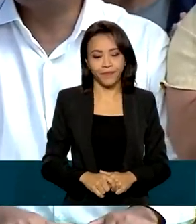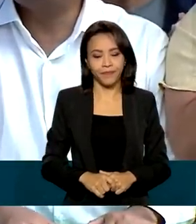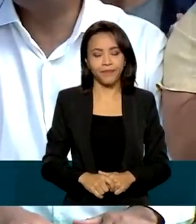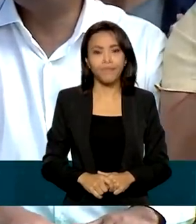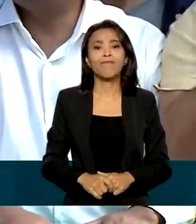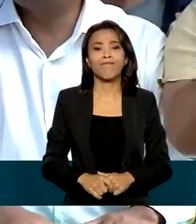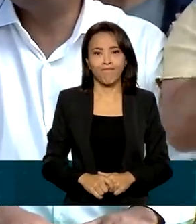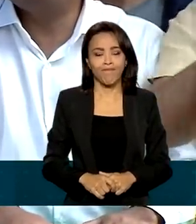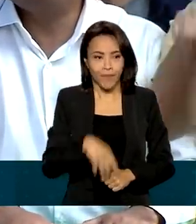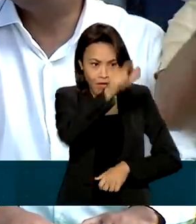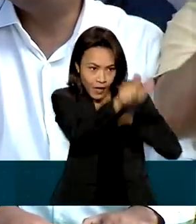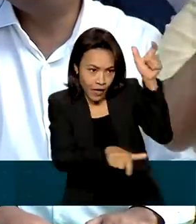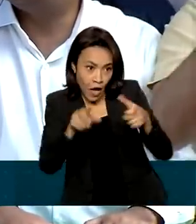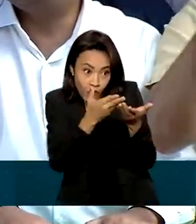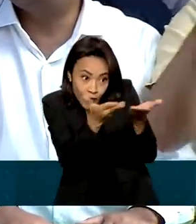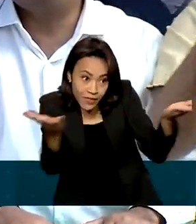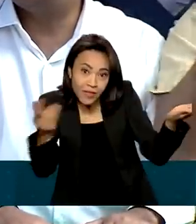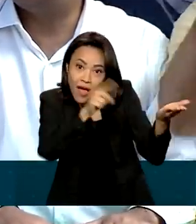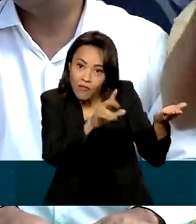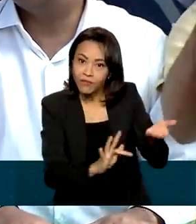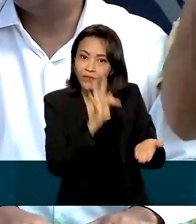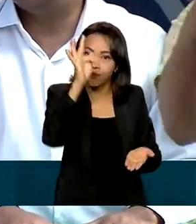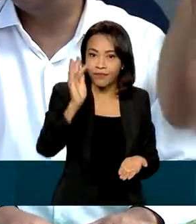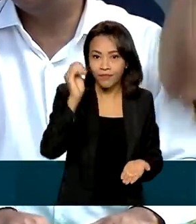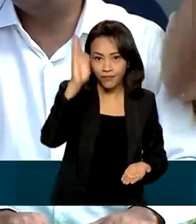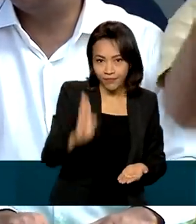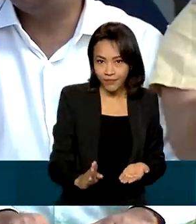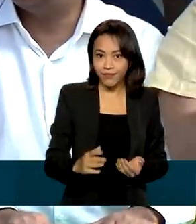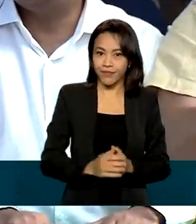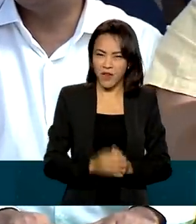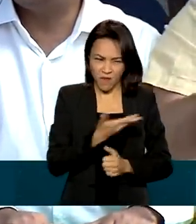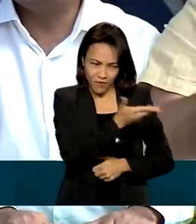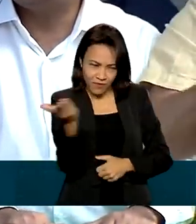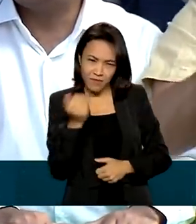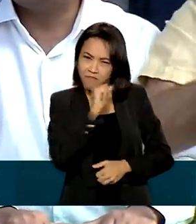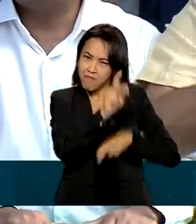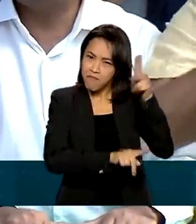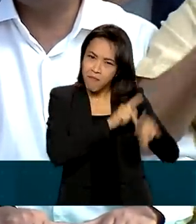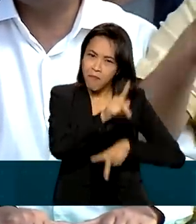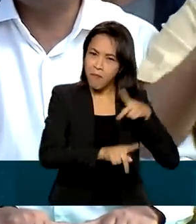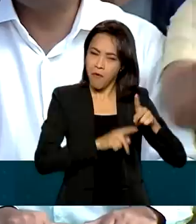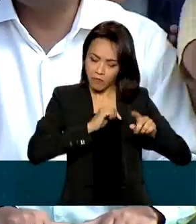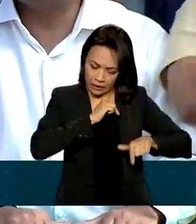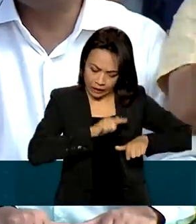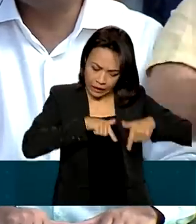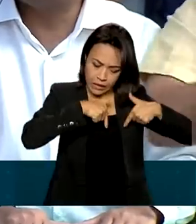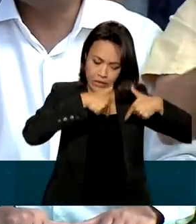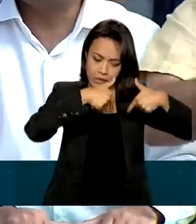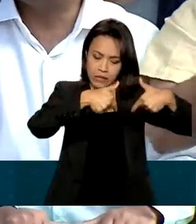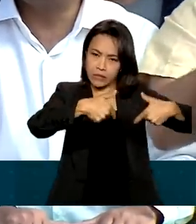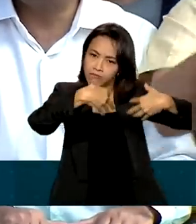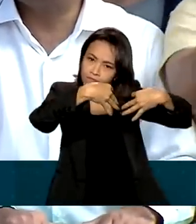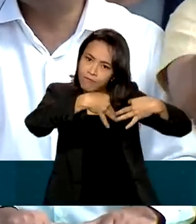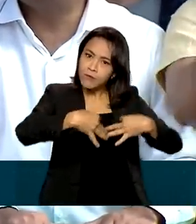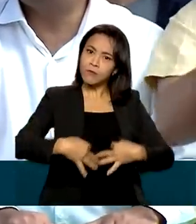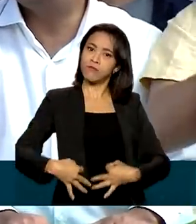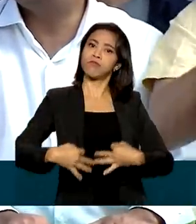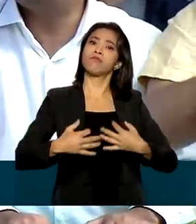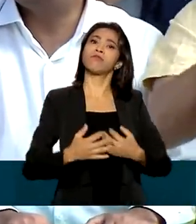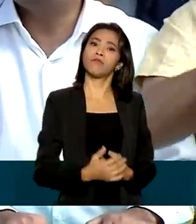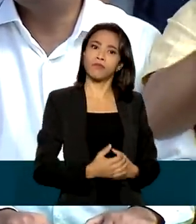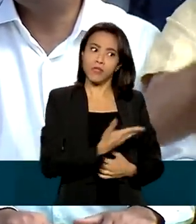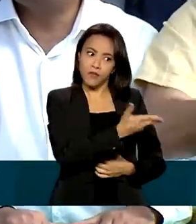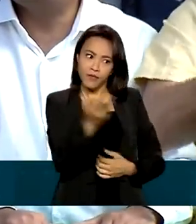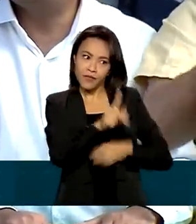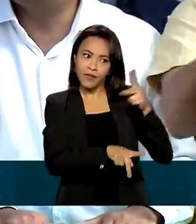e vocês futuro do nosso Brasil povo trabalhador povo honesto e